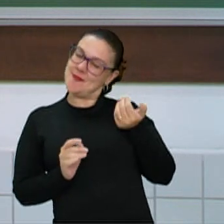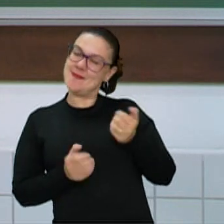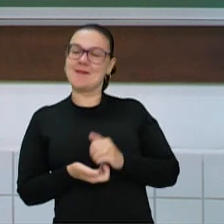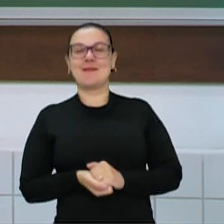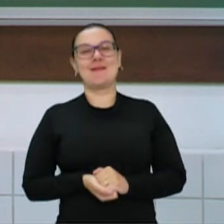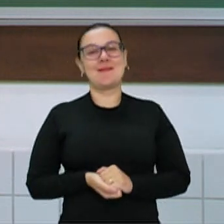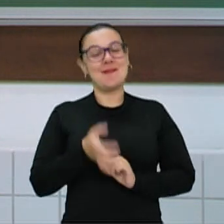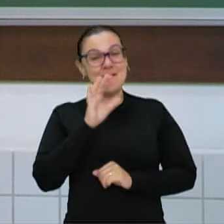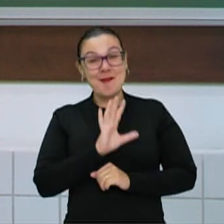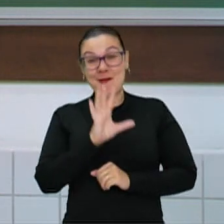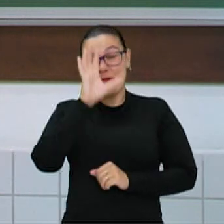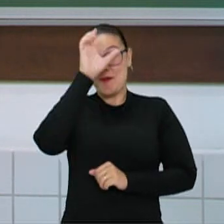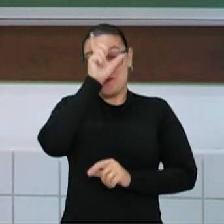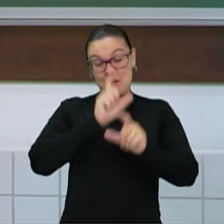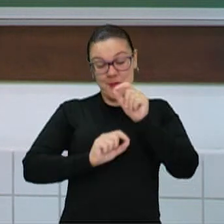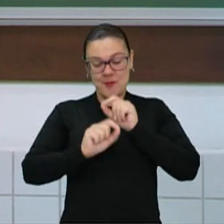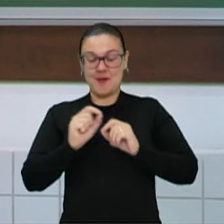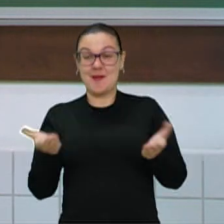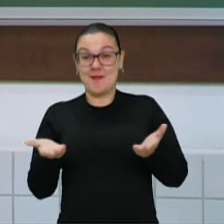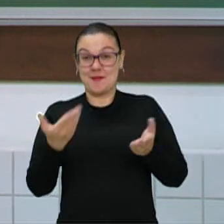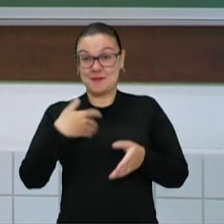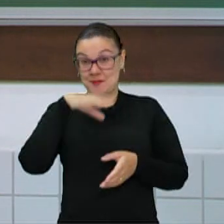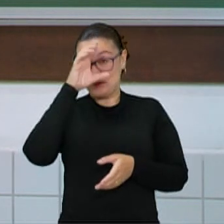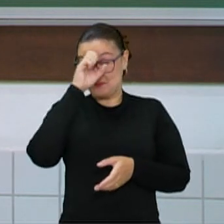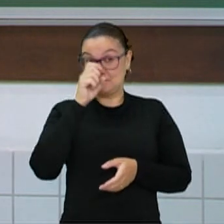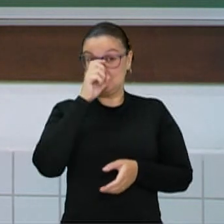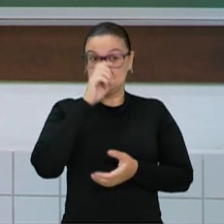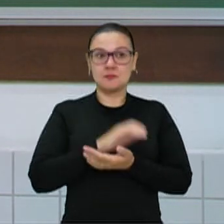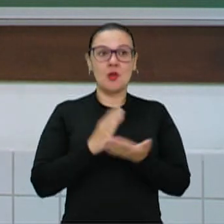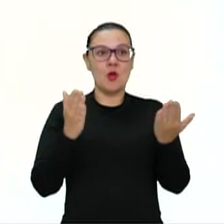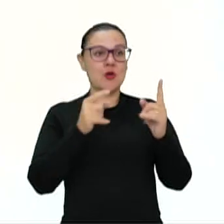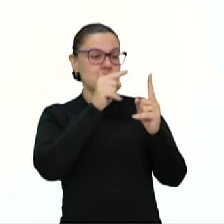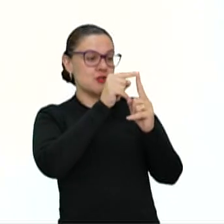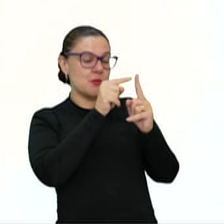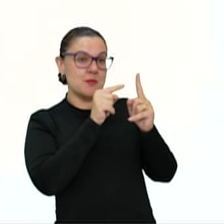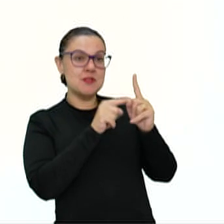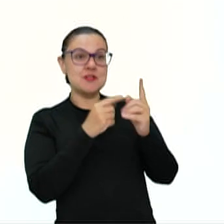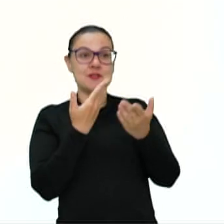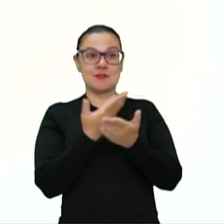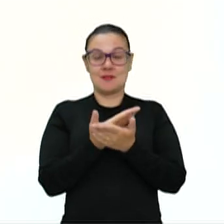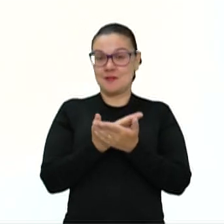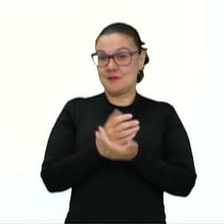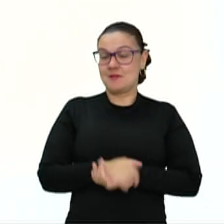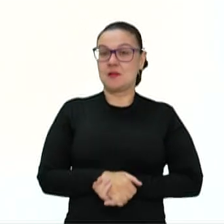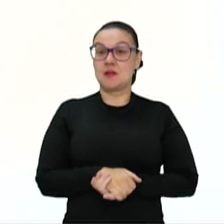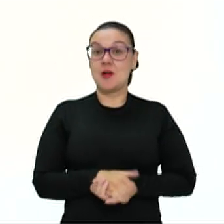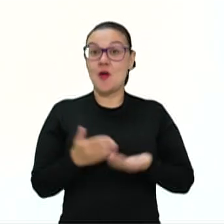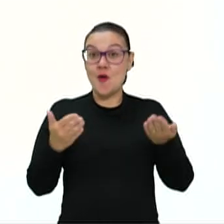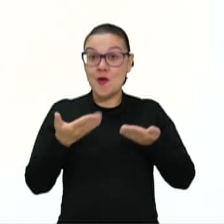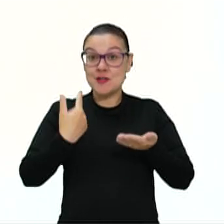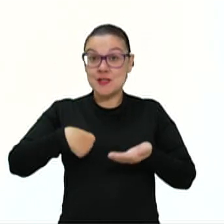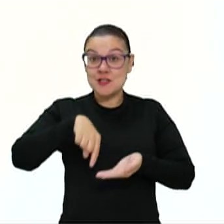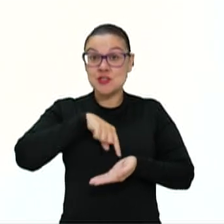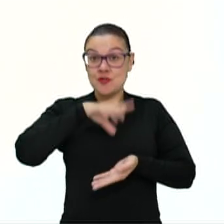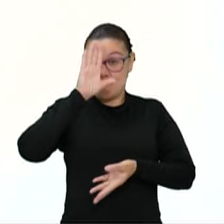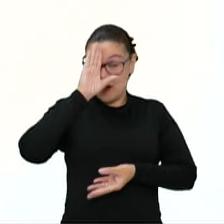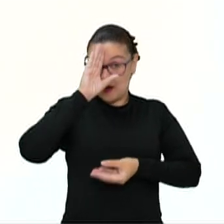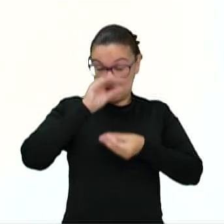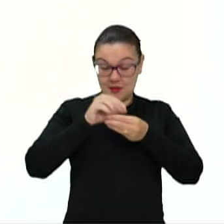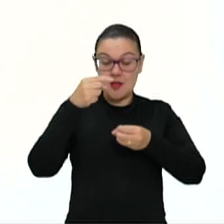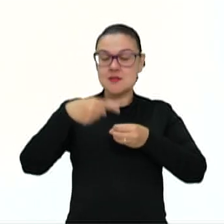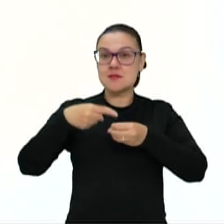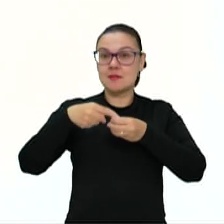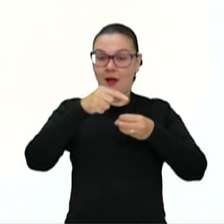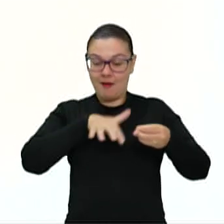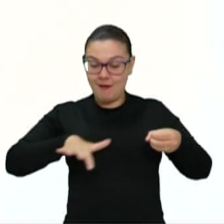vamos lá, vamos ver o que a gente vai aprender hoje? Vamos para os objetivos da nossa aula? Nós vamos compreender a cidade como um texto